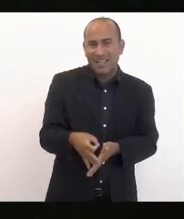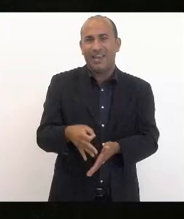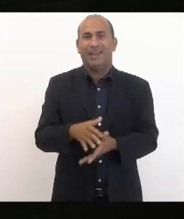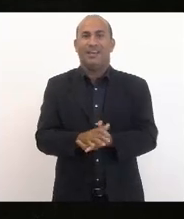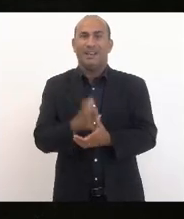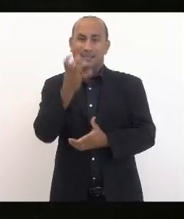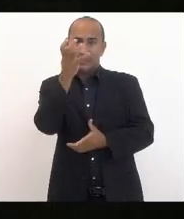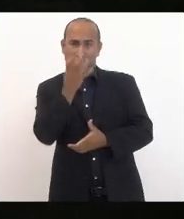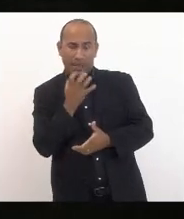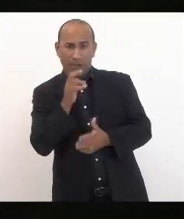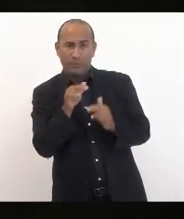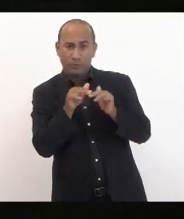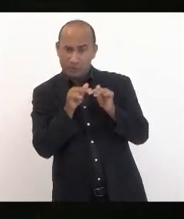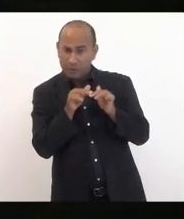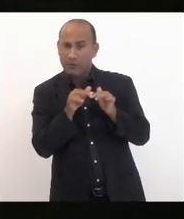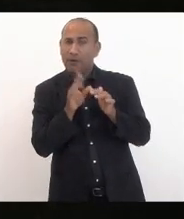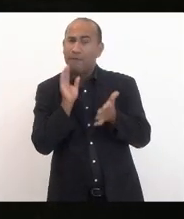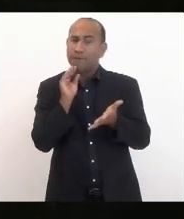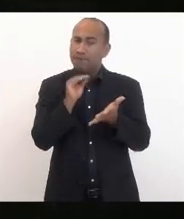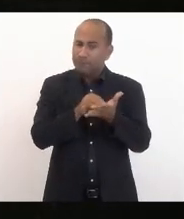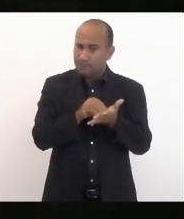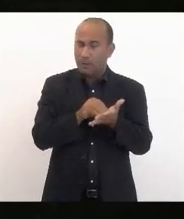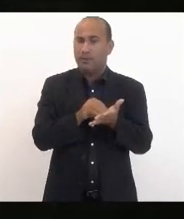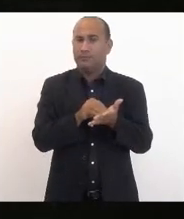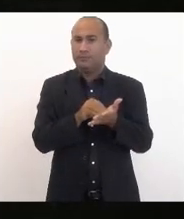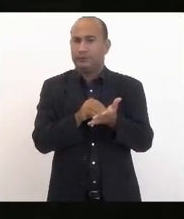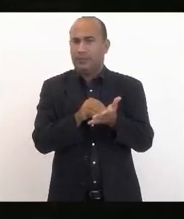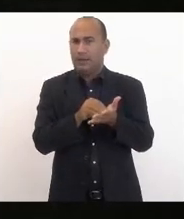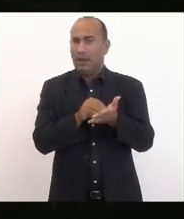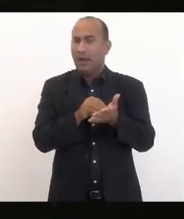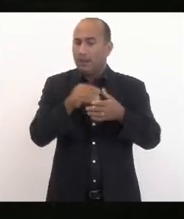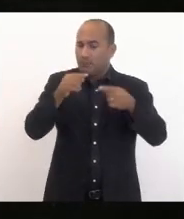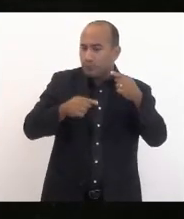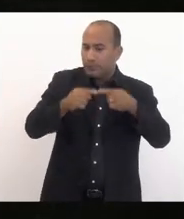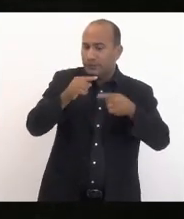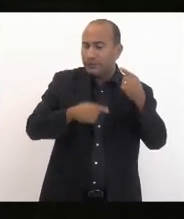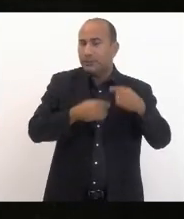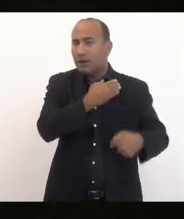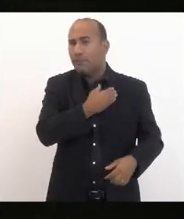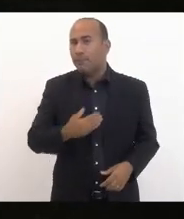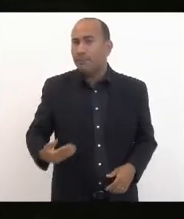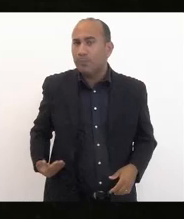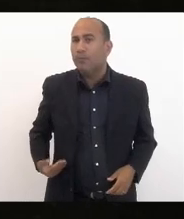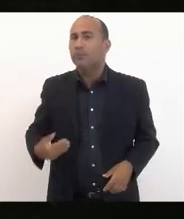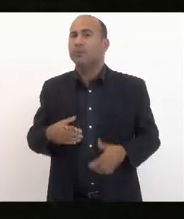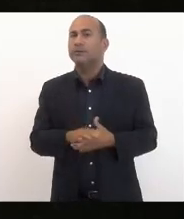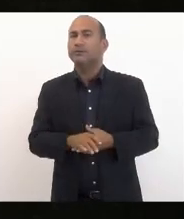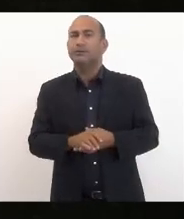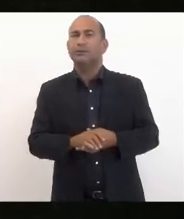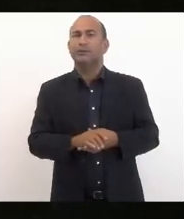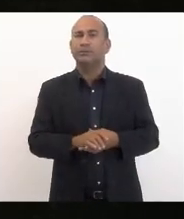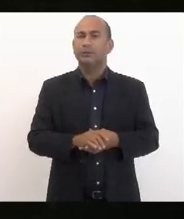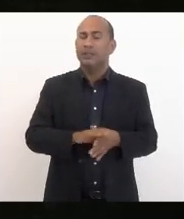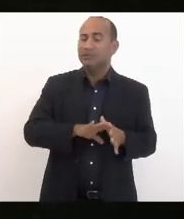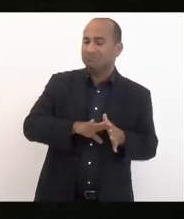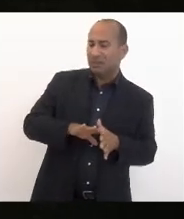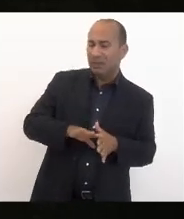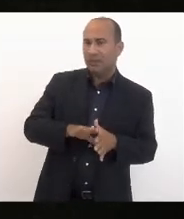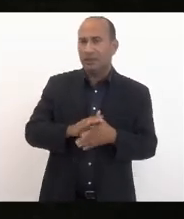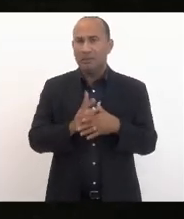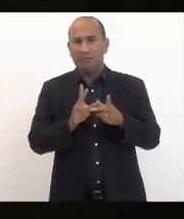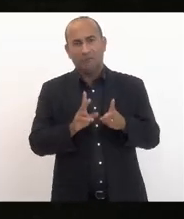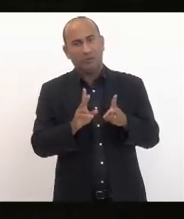concretas, deixe de ter políticas públicas que sejam incipientes, escassas,